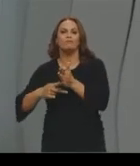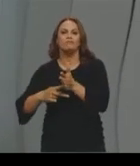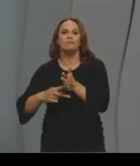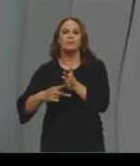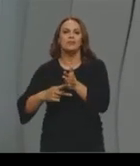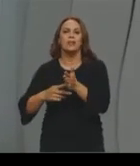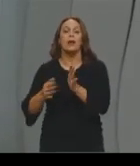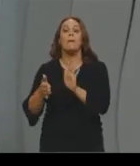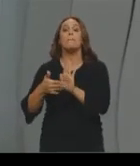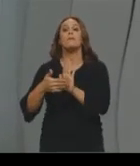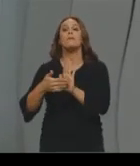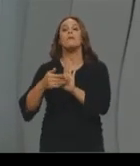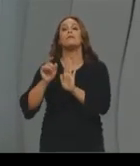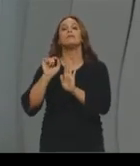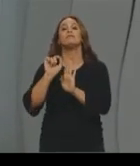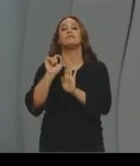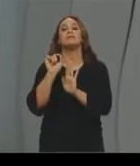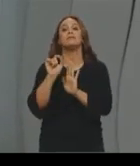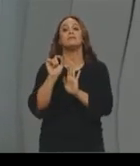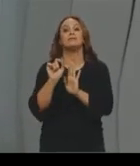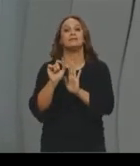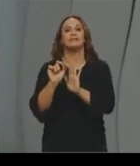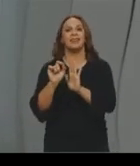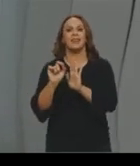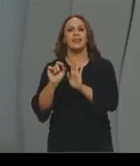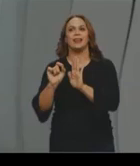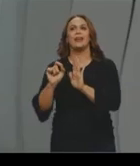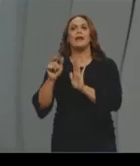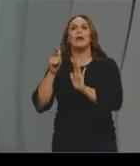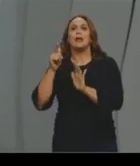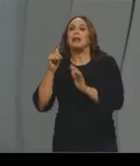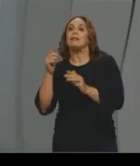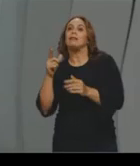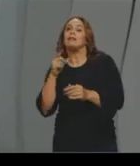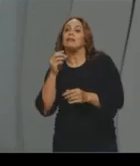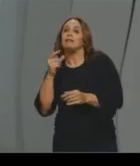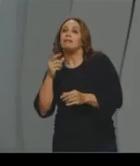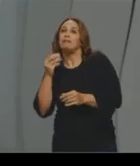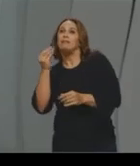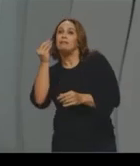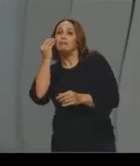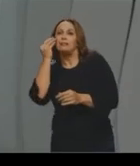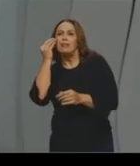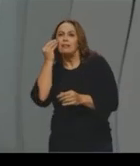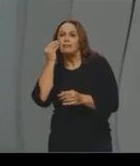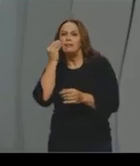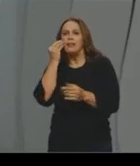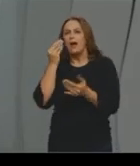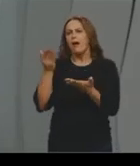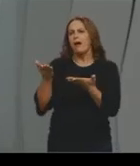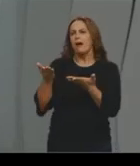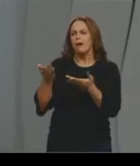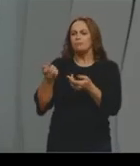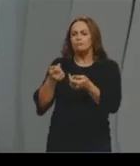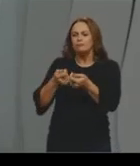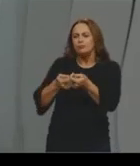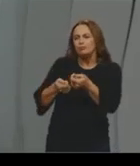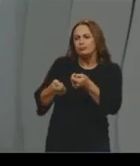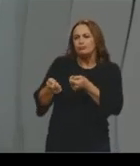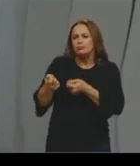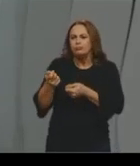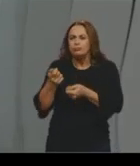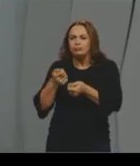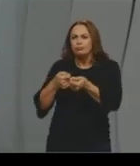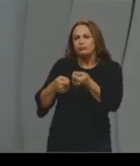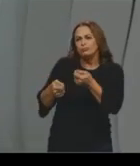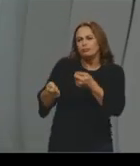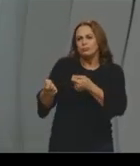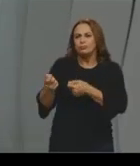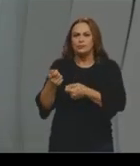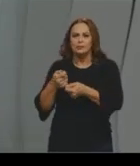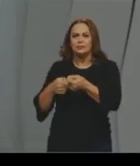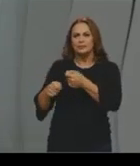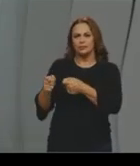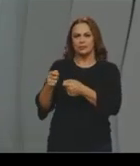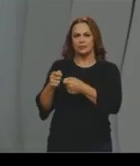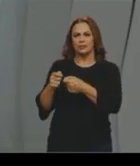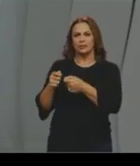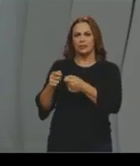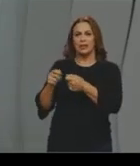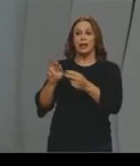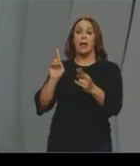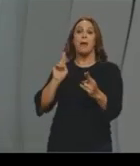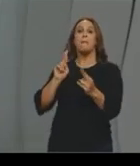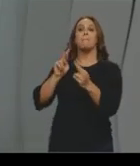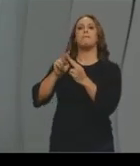razão de sua existência, eles podem negociar com os patrões, eles podem representar um grupo maior de trabalhador visando essa